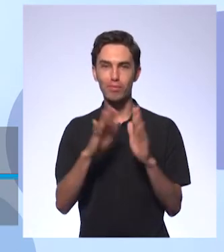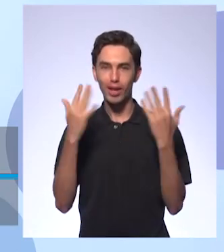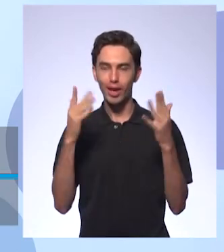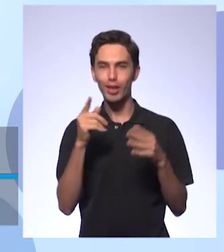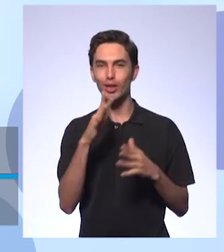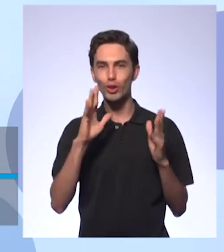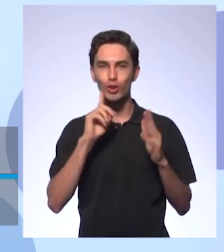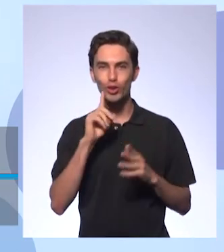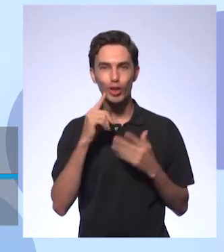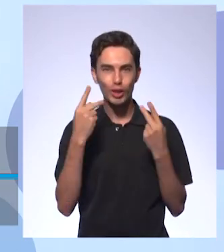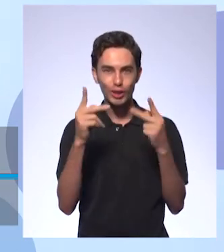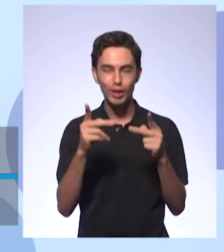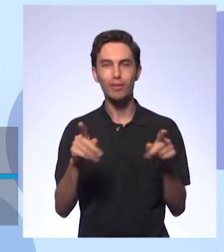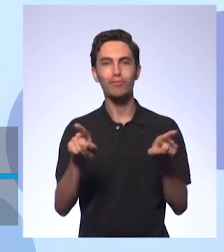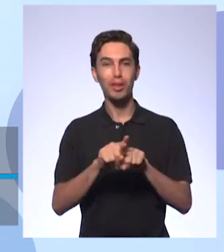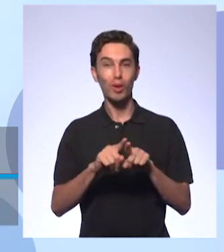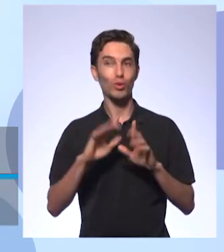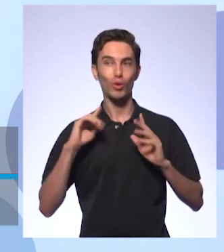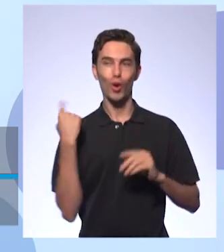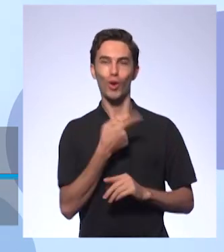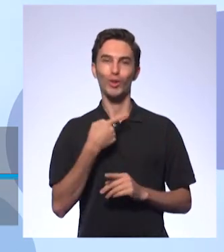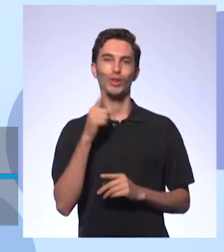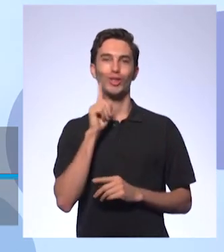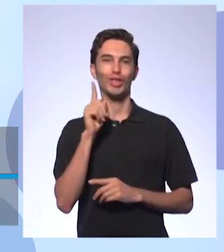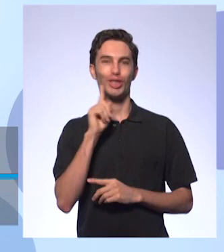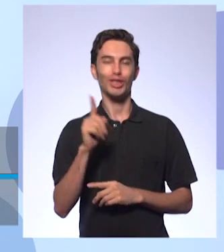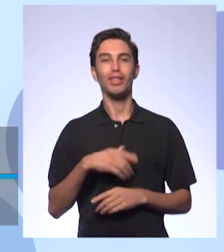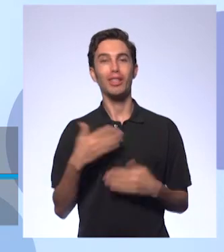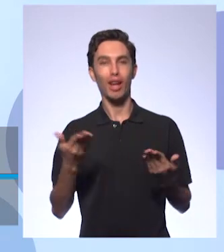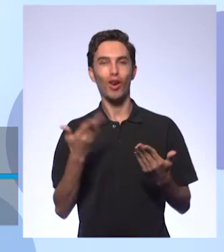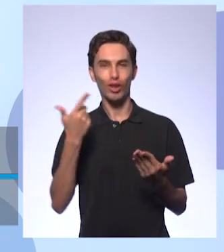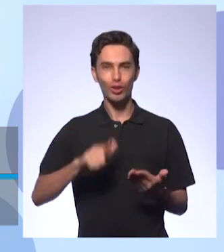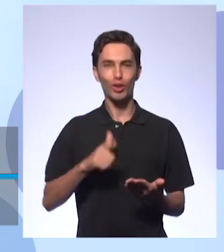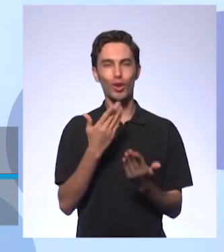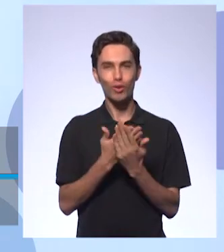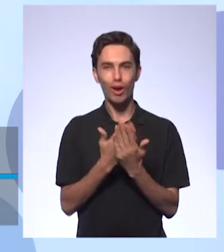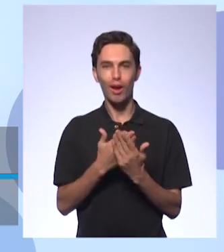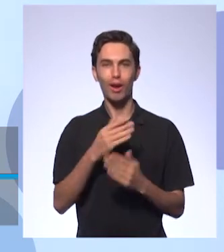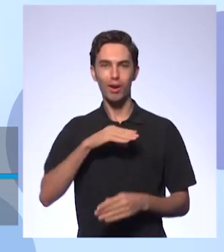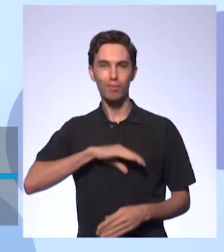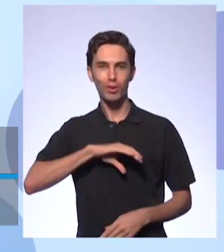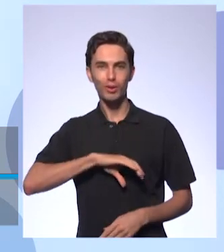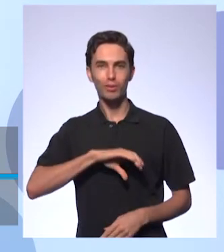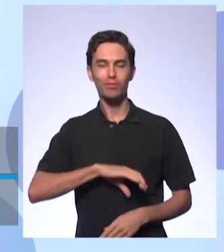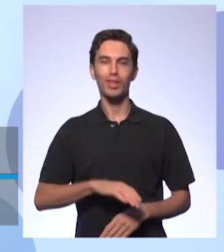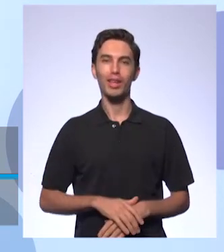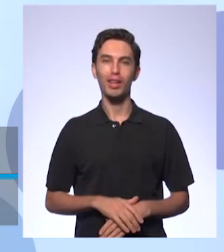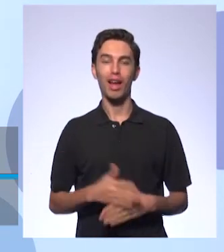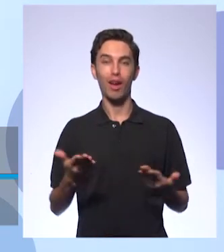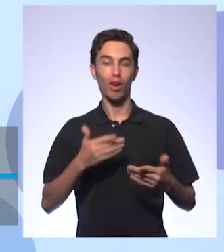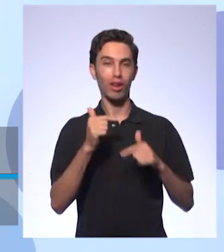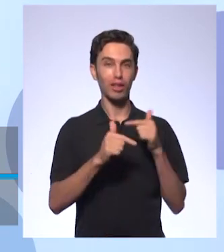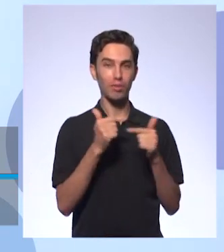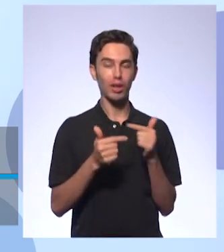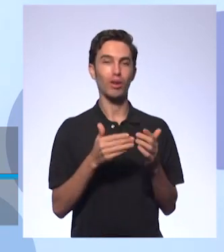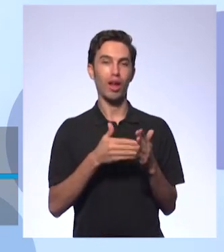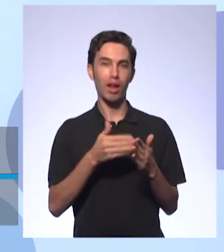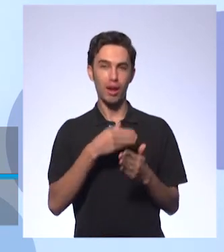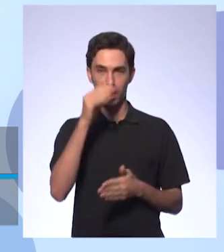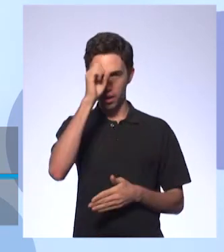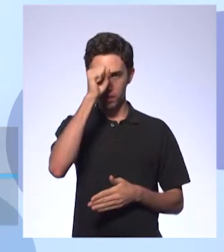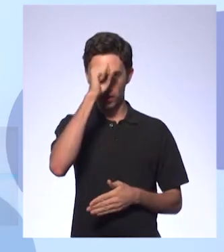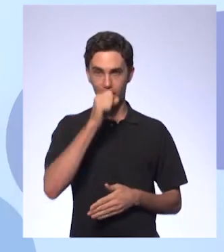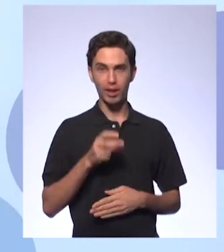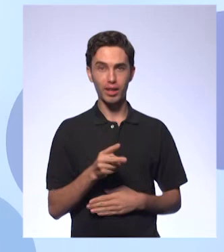nosso dia. Estamos aqui mais uma vez para mais uma aula de língua portuguesa. Desta vez, trabalhando o caderno Aprender